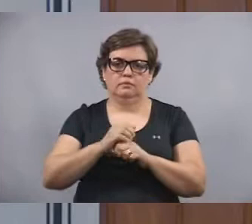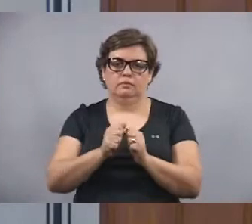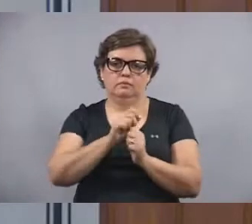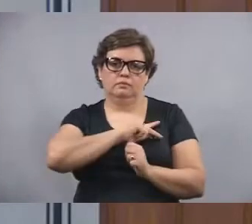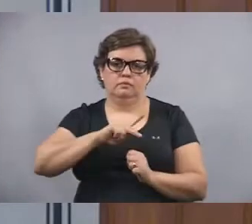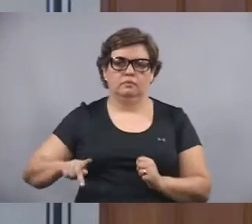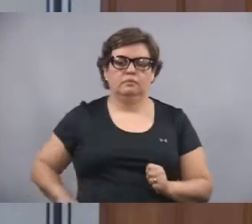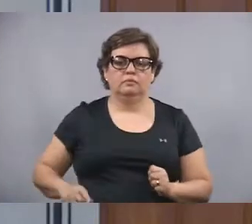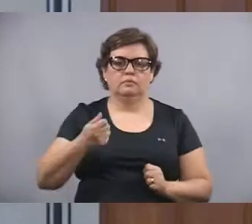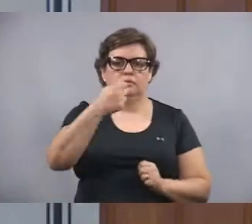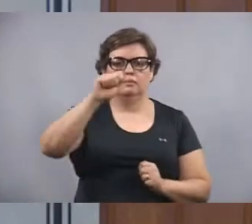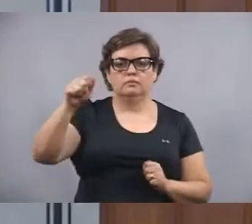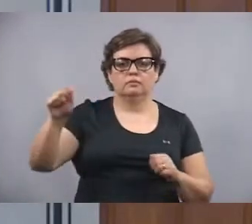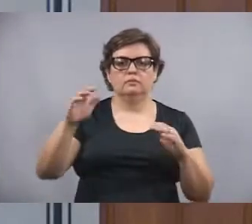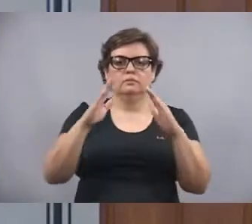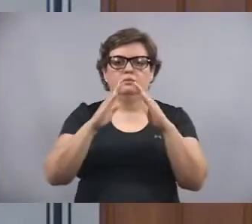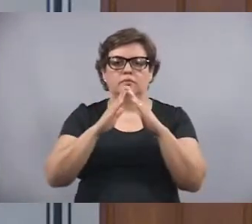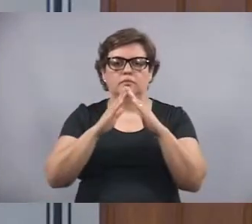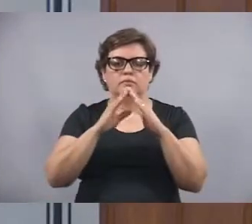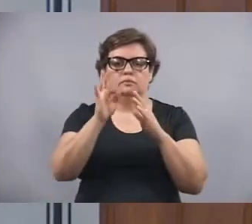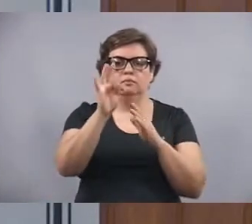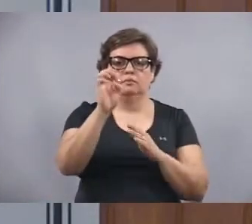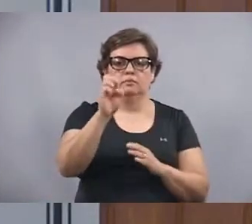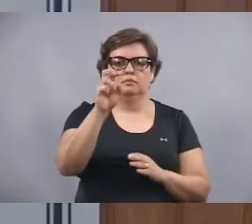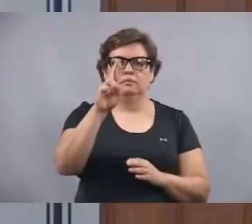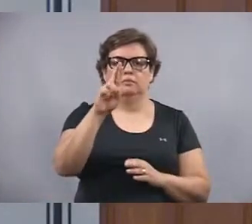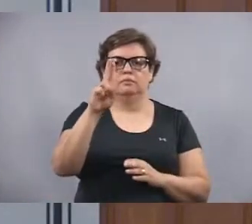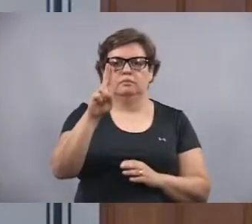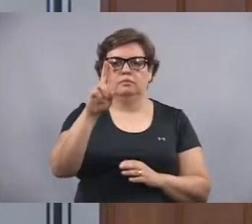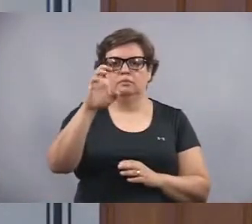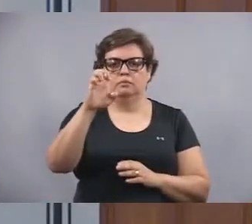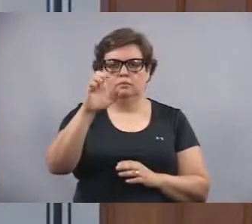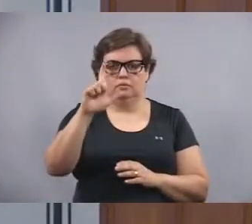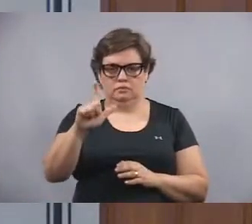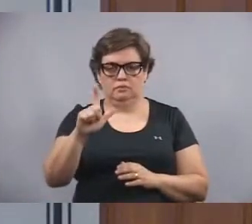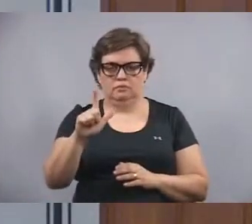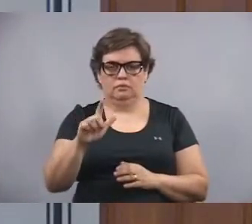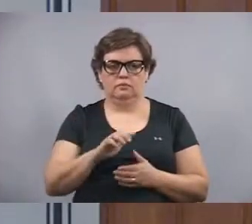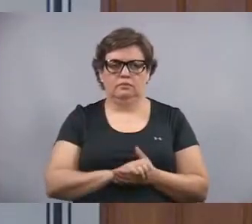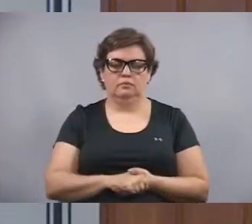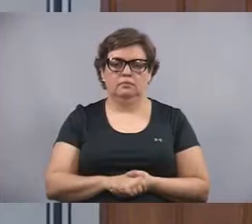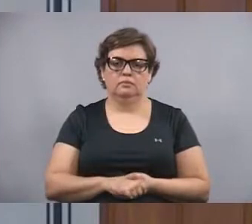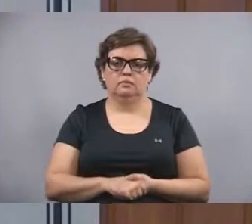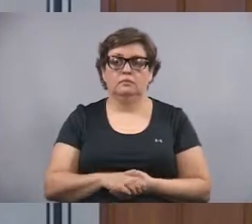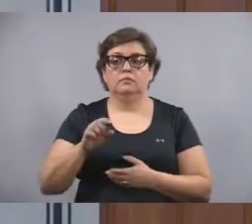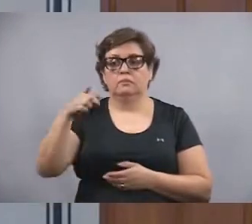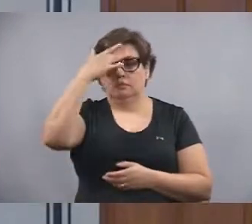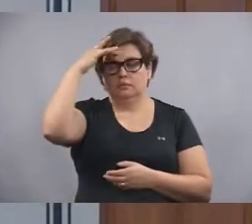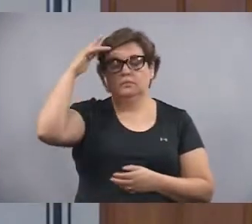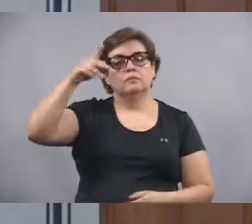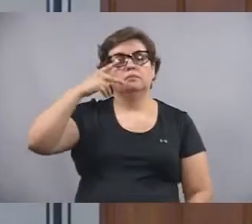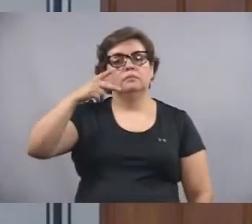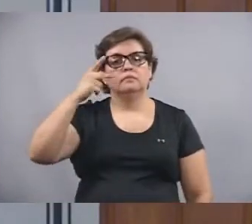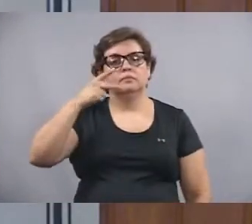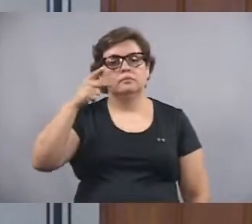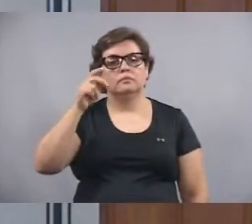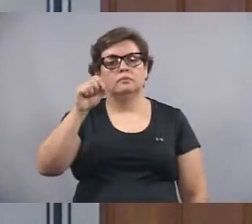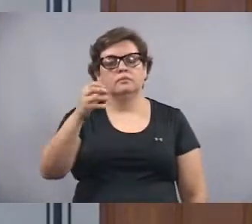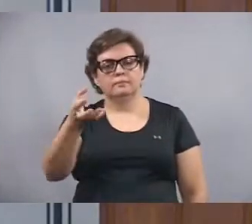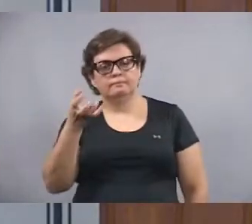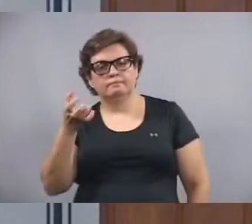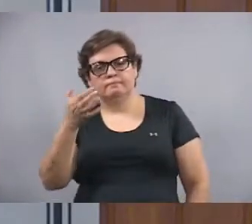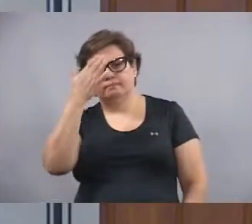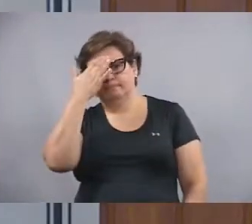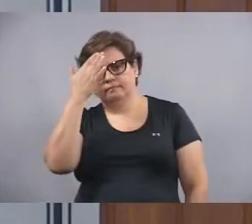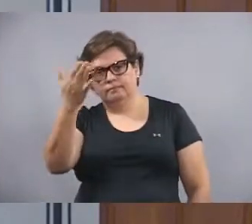da Associação de Moradores do Teruel, o Nésio, ele falava que ele gostaria de